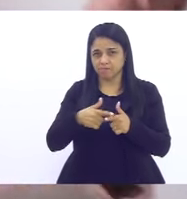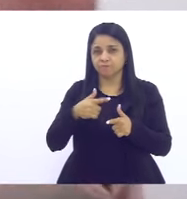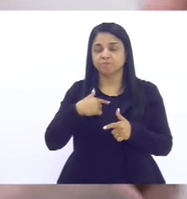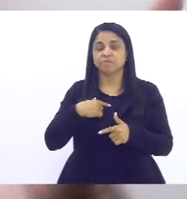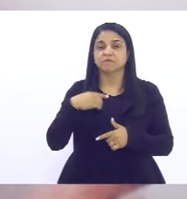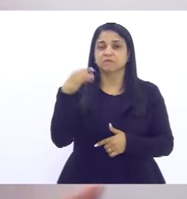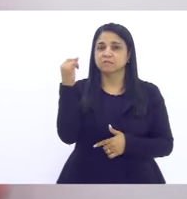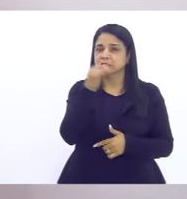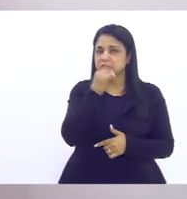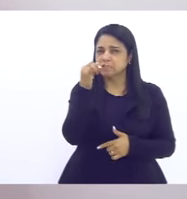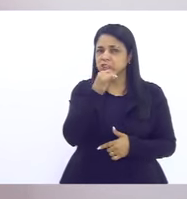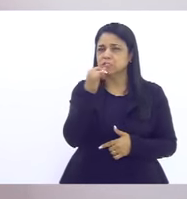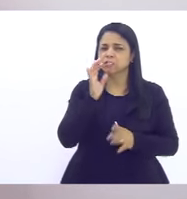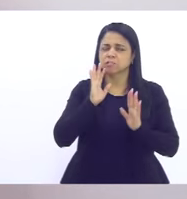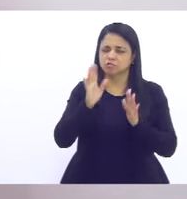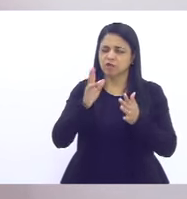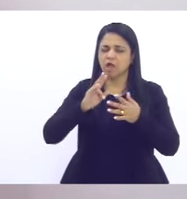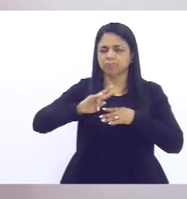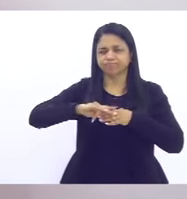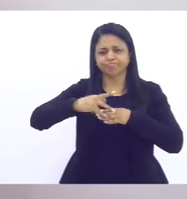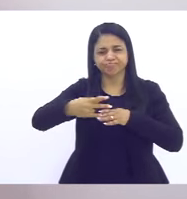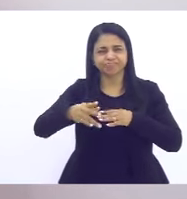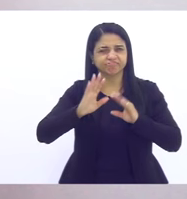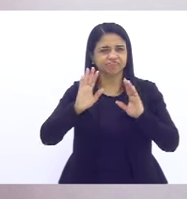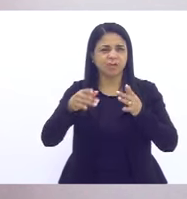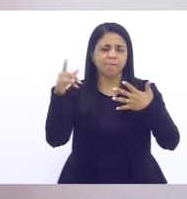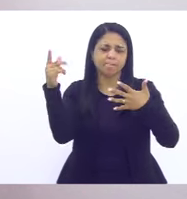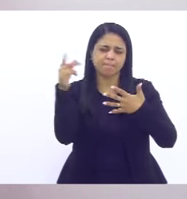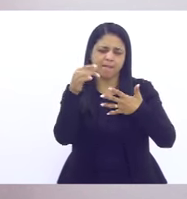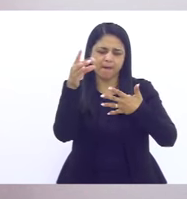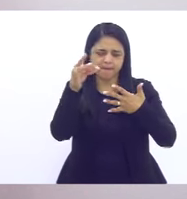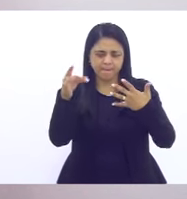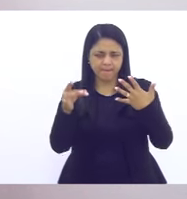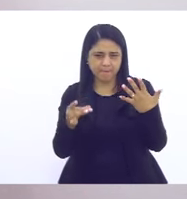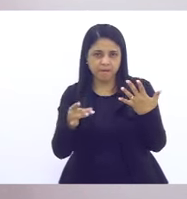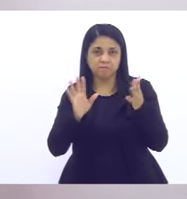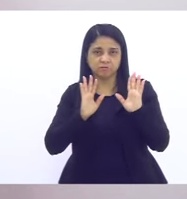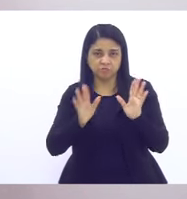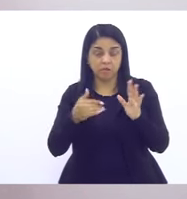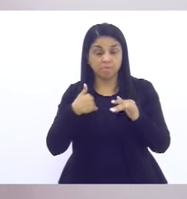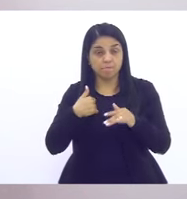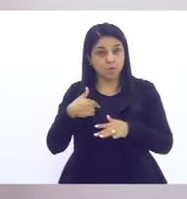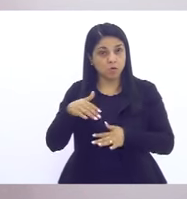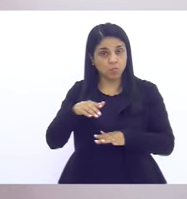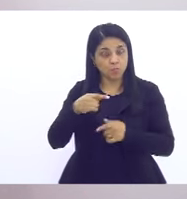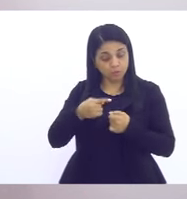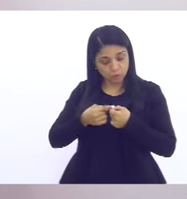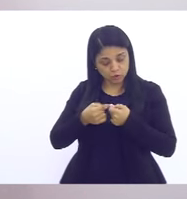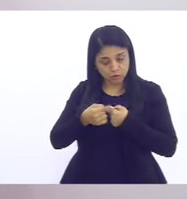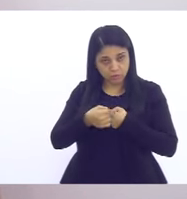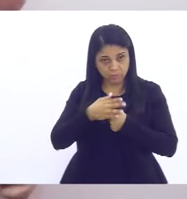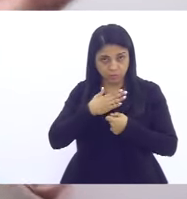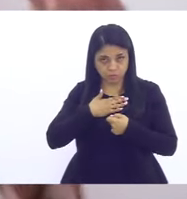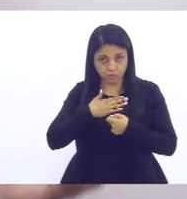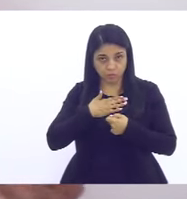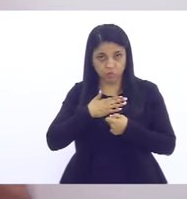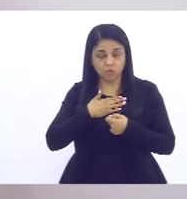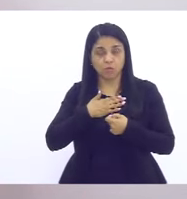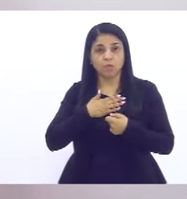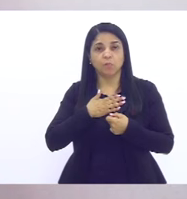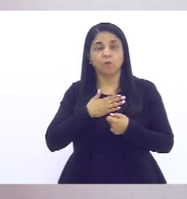porque já foram falados, né, bem detalhados, né? No meu município, por exemplo, não